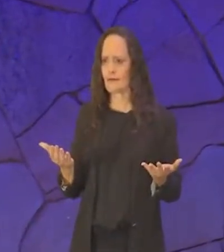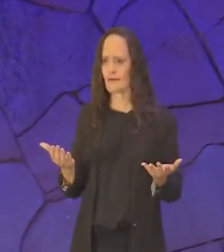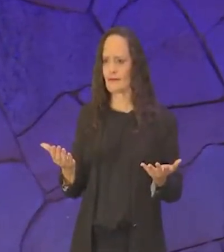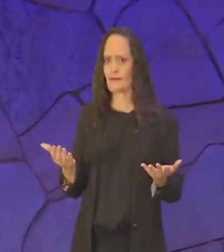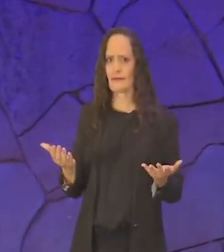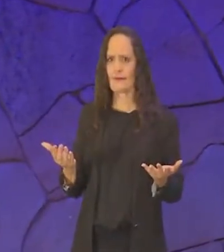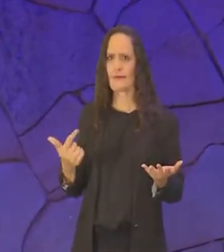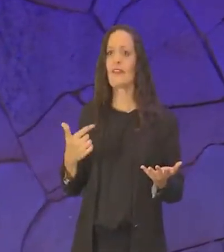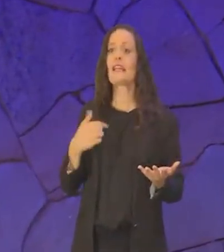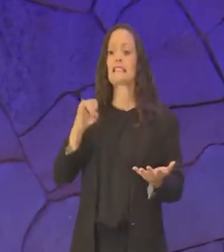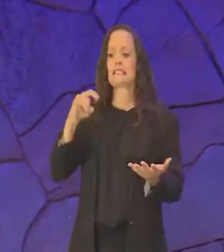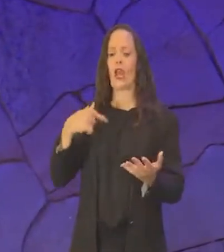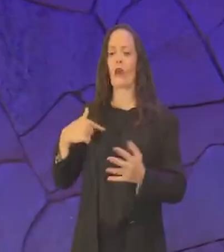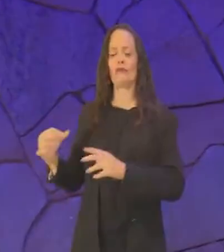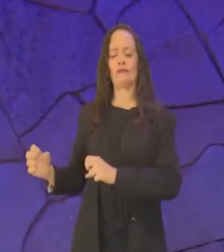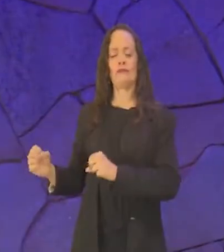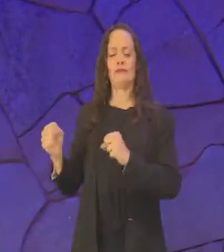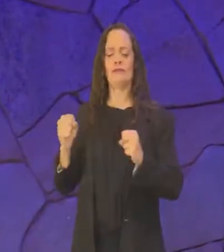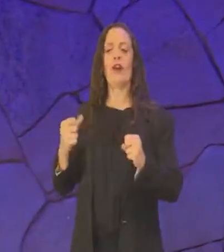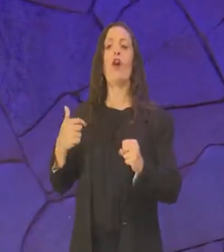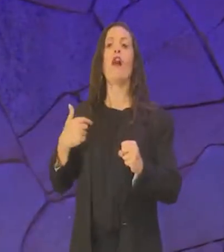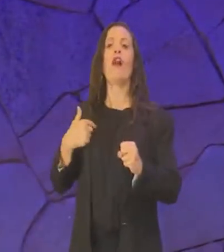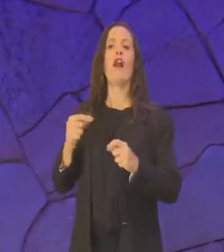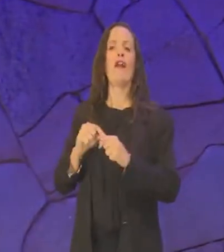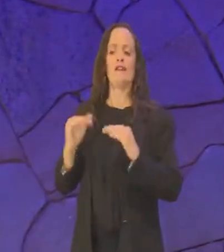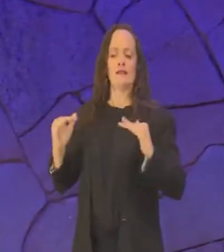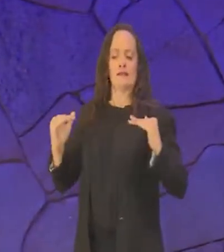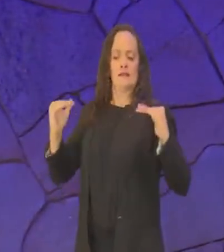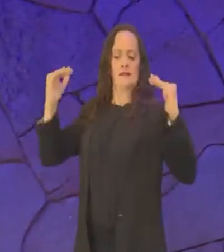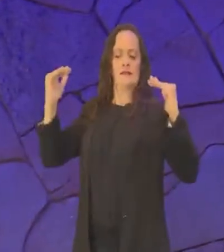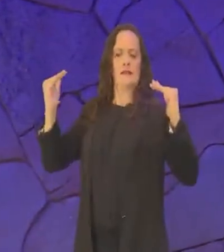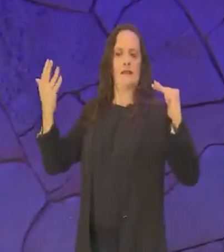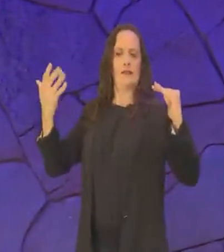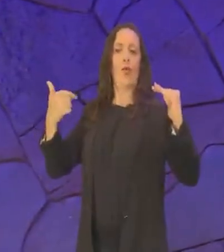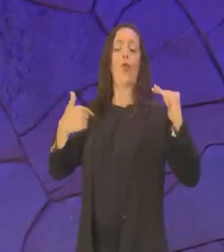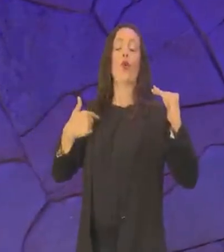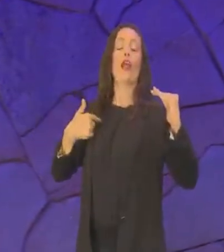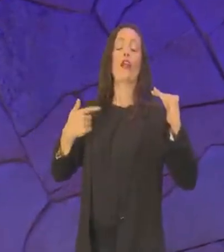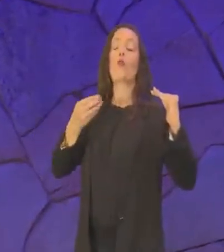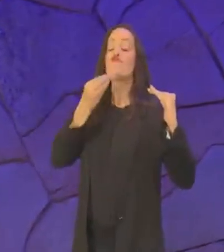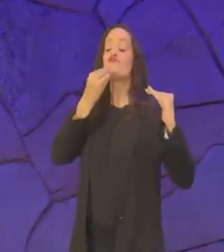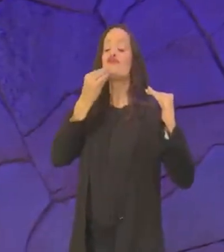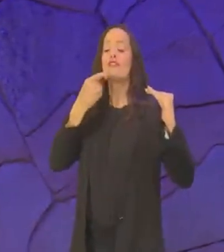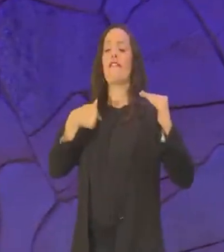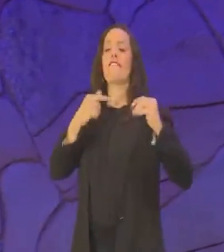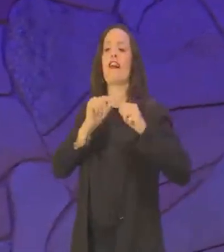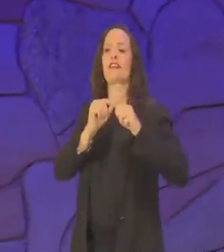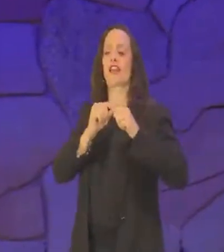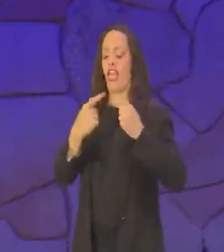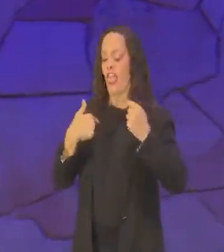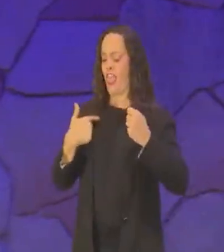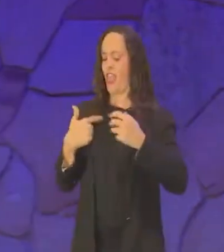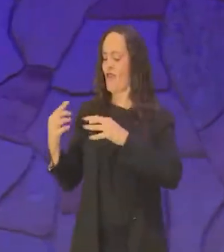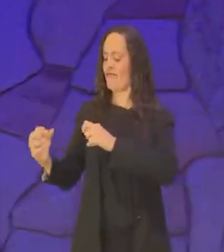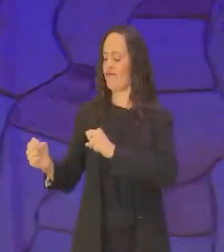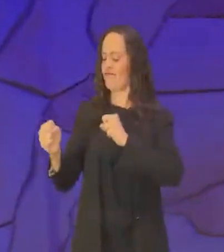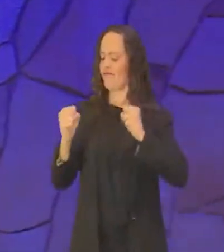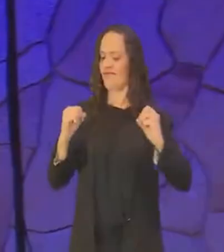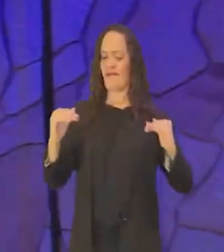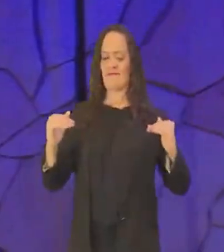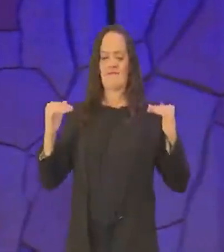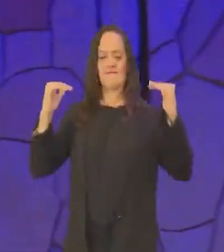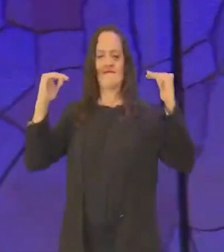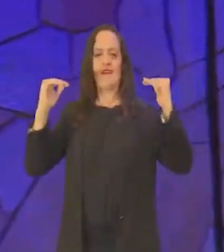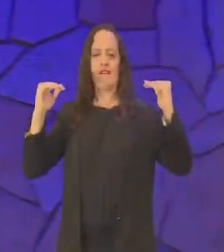poder? O que nós mudaríamos na nossa vida ao termos sobre as nossas mãos o poder de mudar as